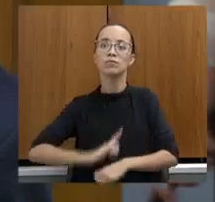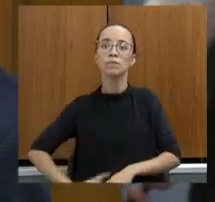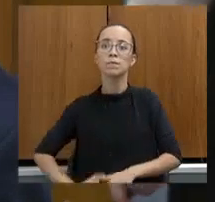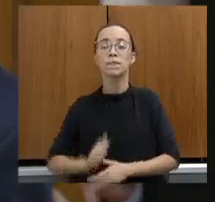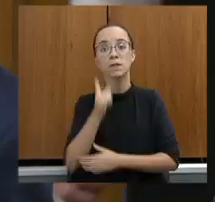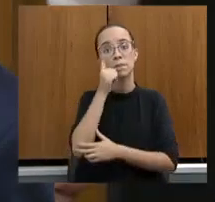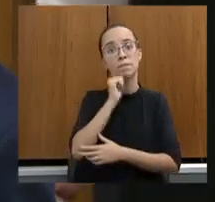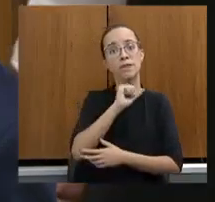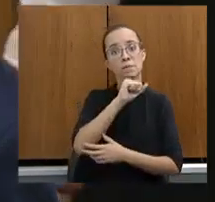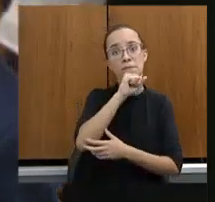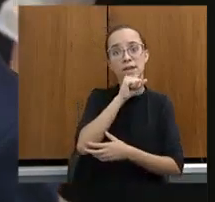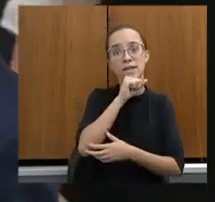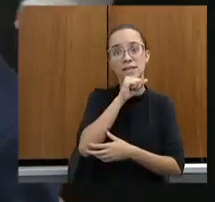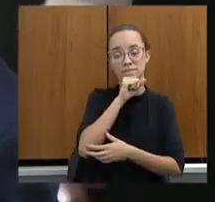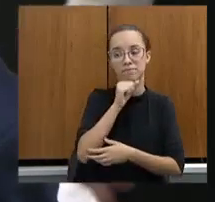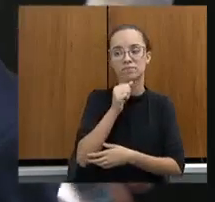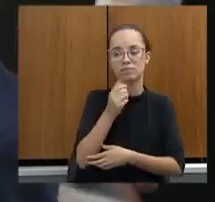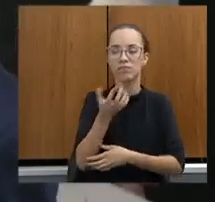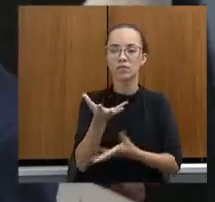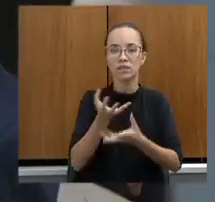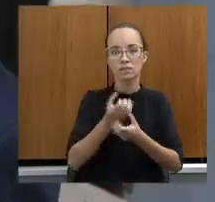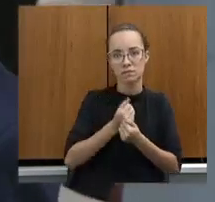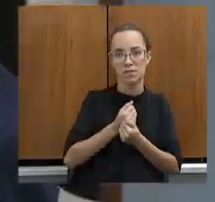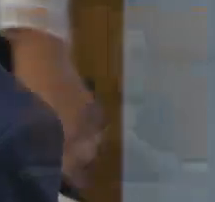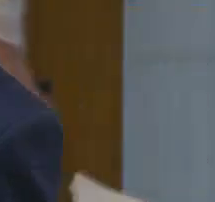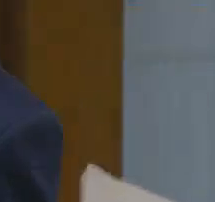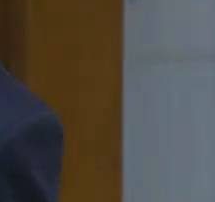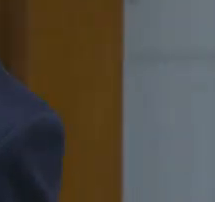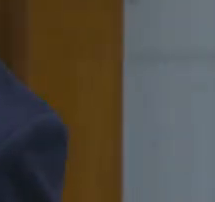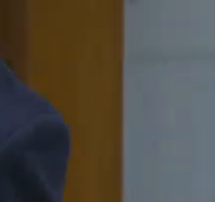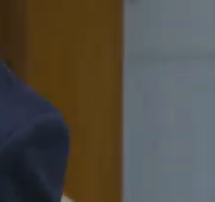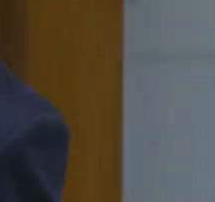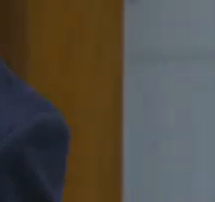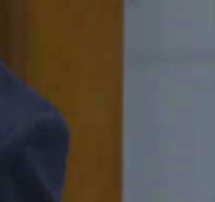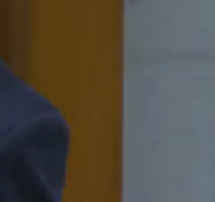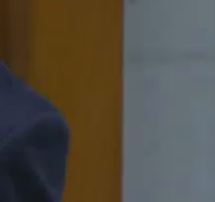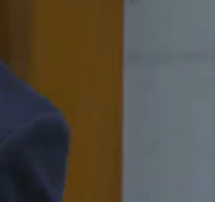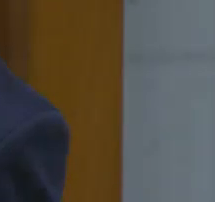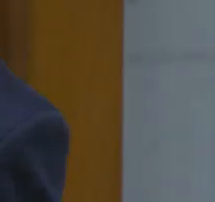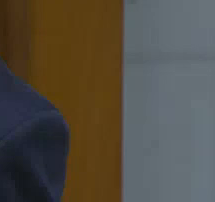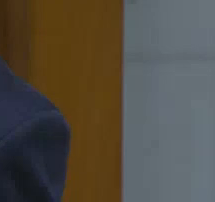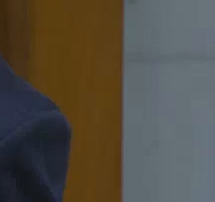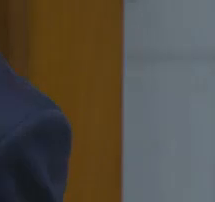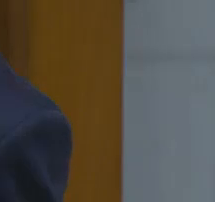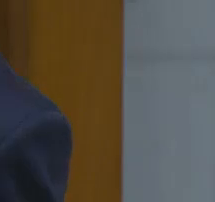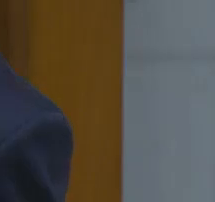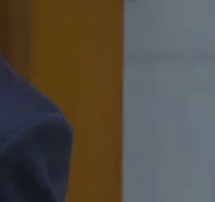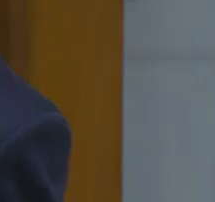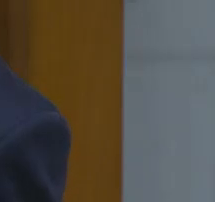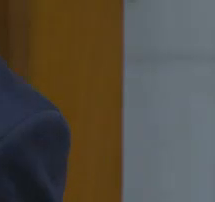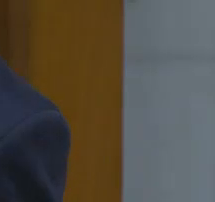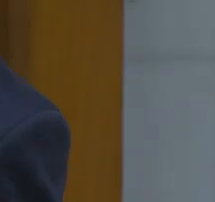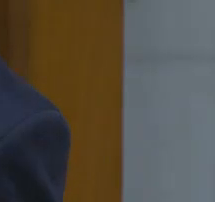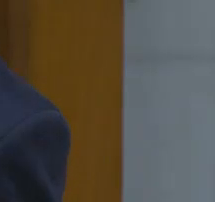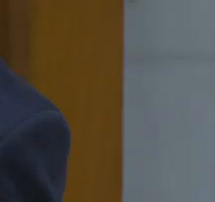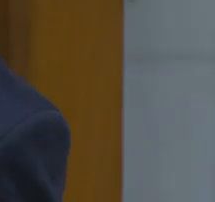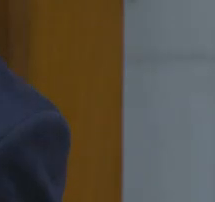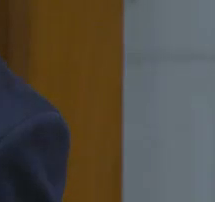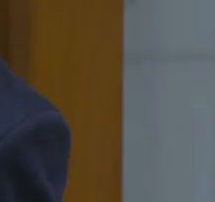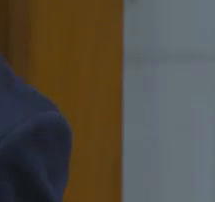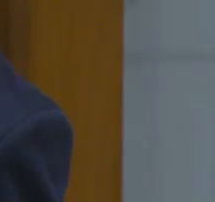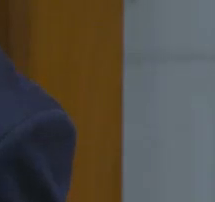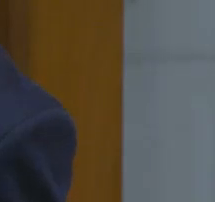recebia e o deputado João Leite dizia aqui nos nossos debates mamãe tá triste porque o salário dela vai ser parcelado